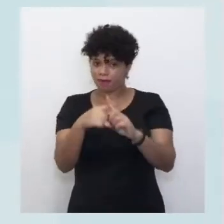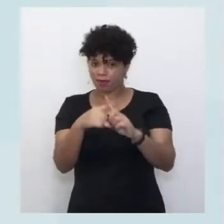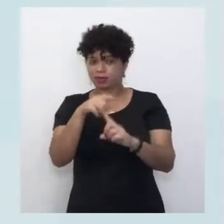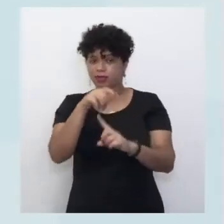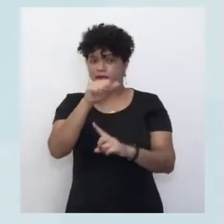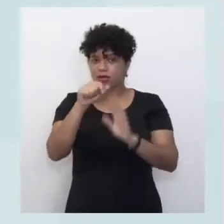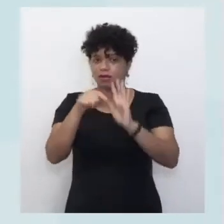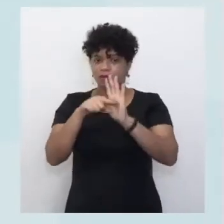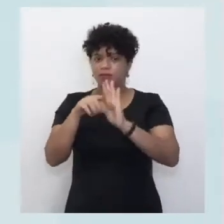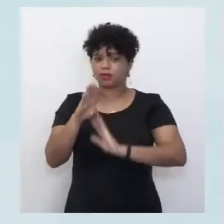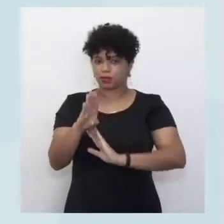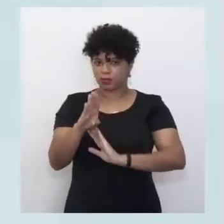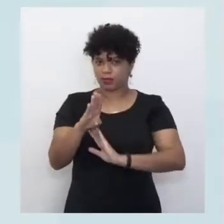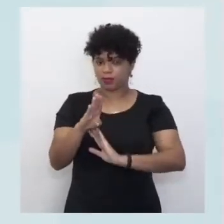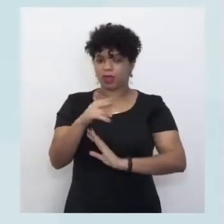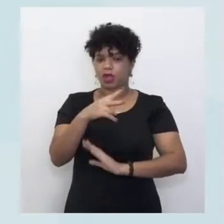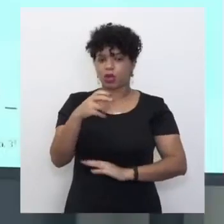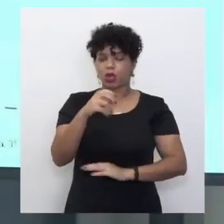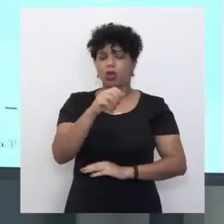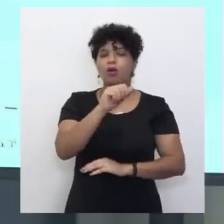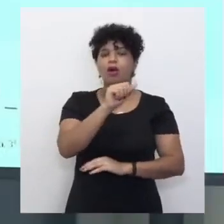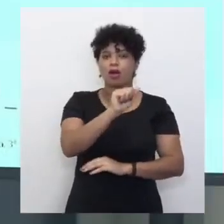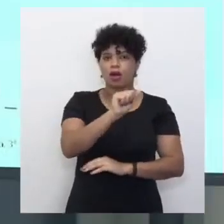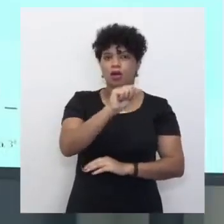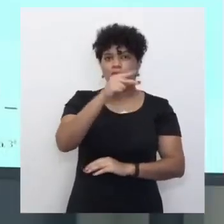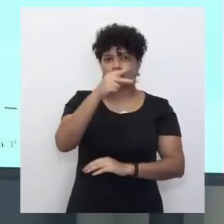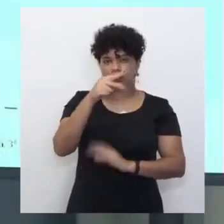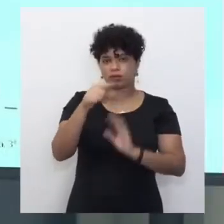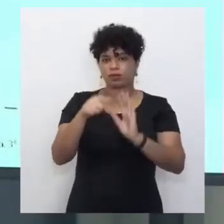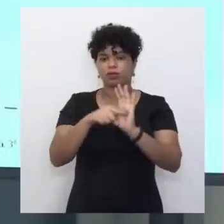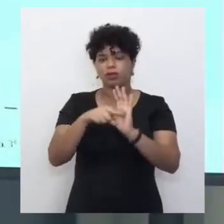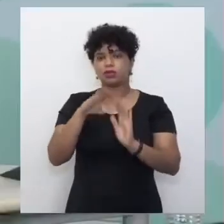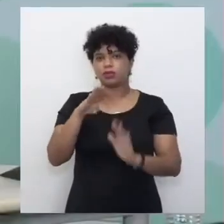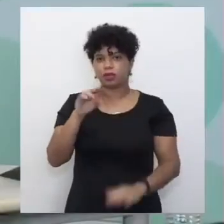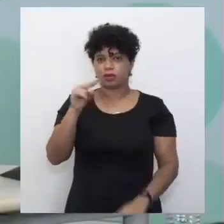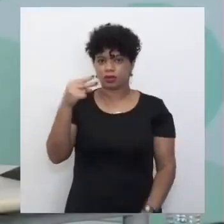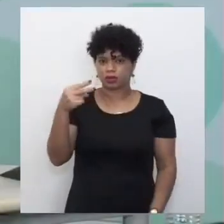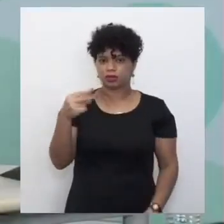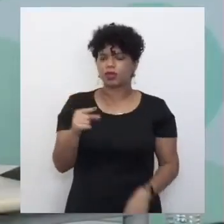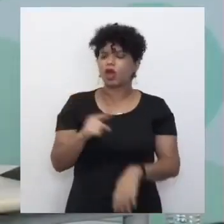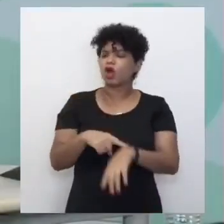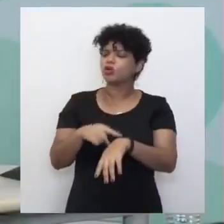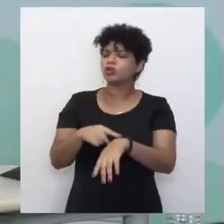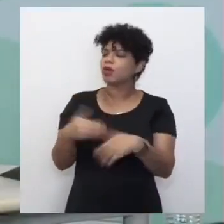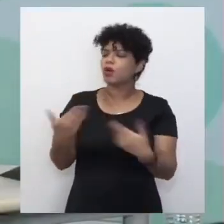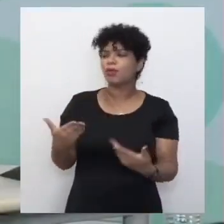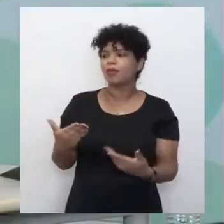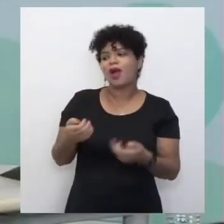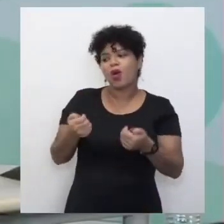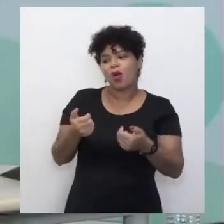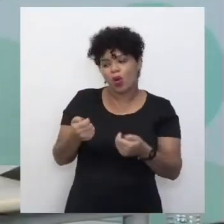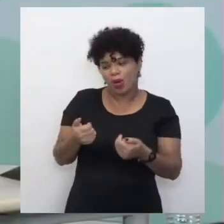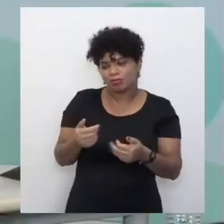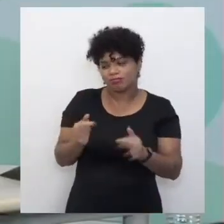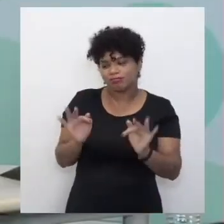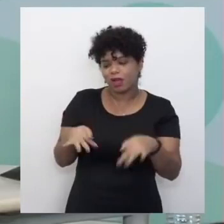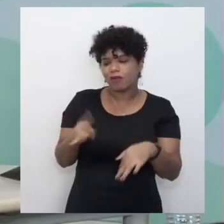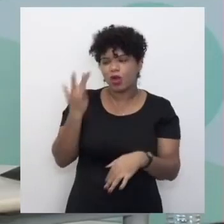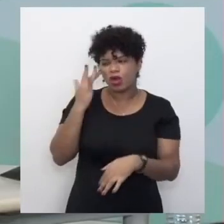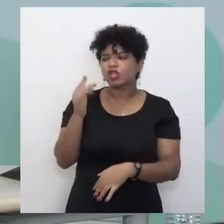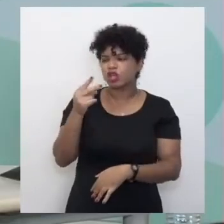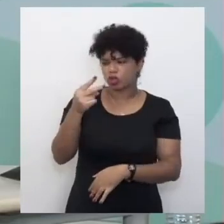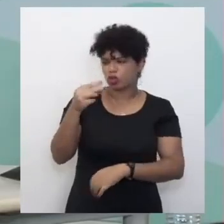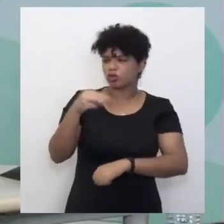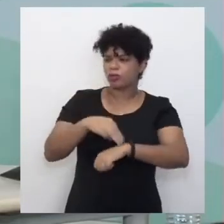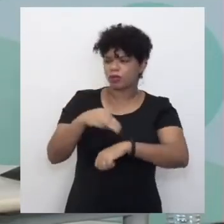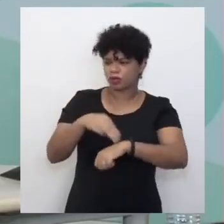Certinho? Professora Roberta, quanto tempo para essa atividade? Professora Inês, como a nossa aula está quase acabando, eu acredito que uns 2 minutos para